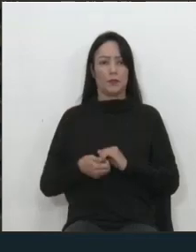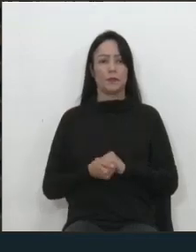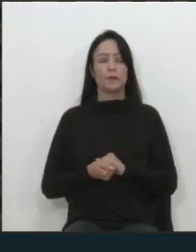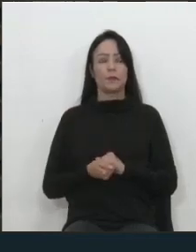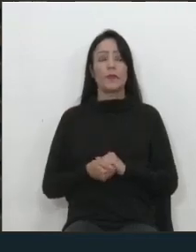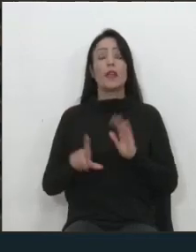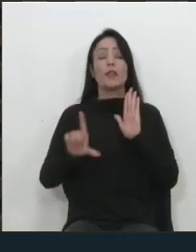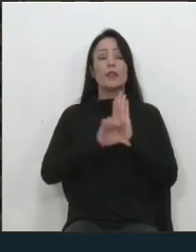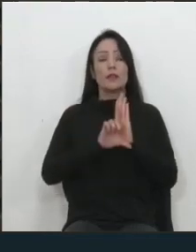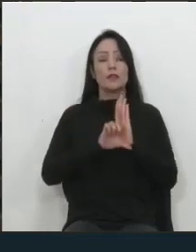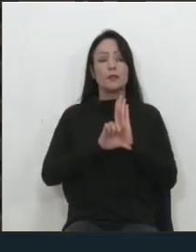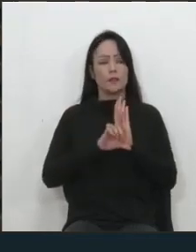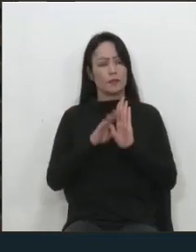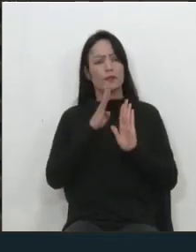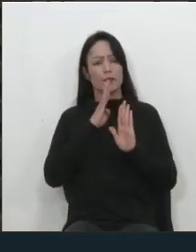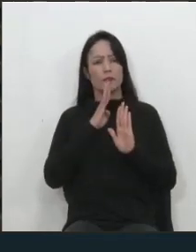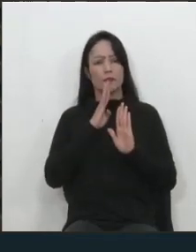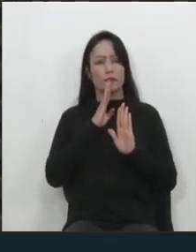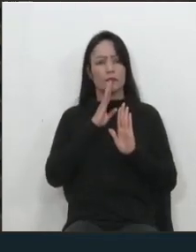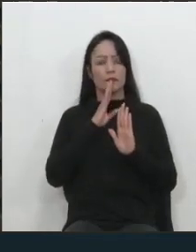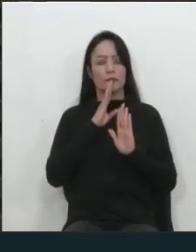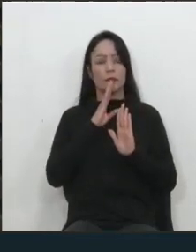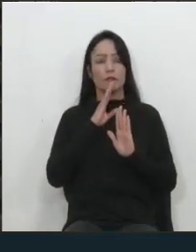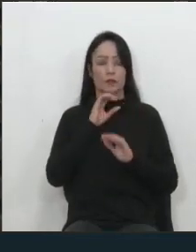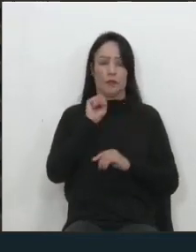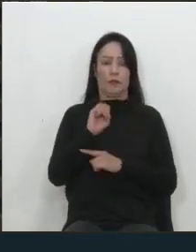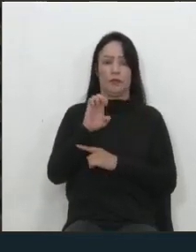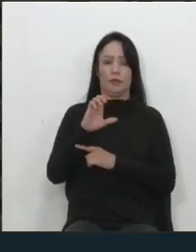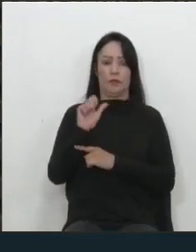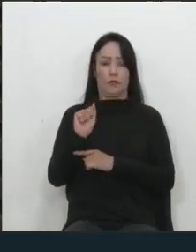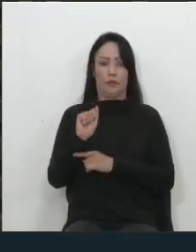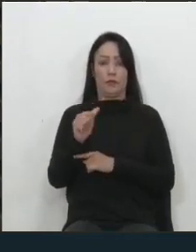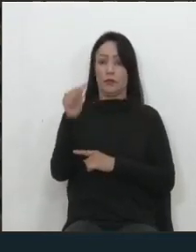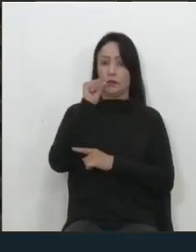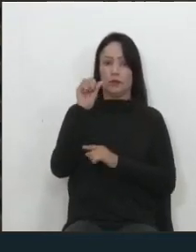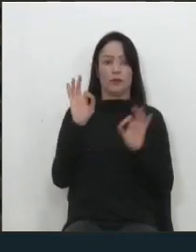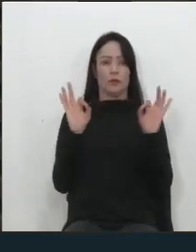lei, como a gente conhece, a lei seca. Essa lei,